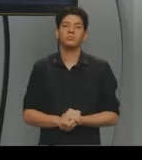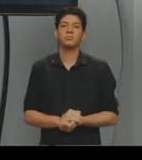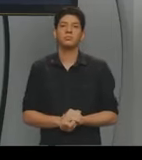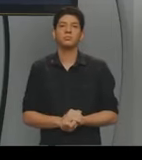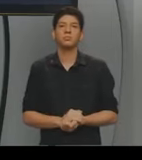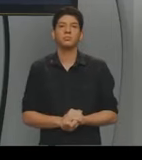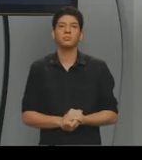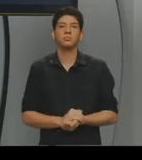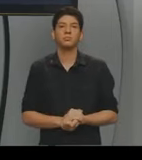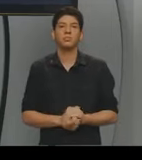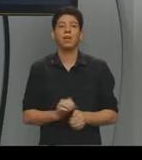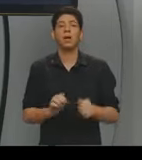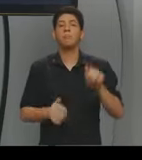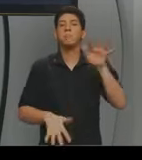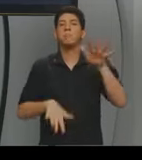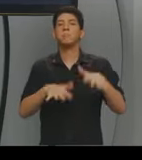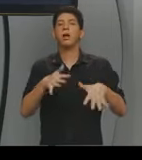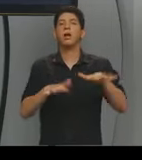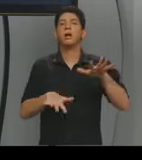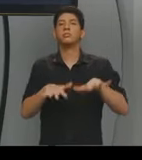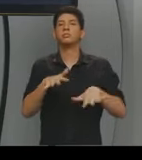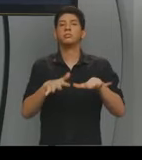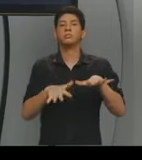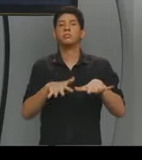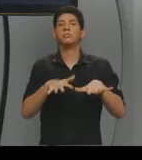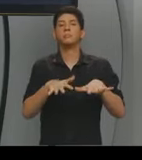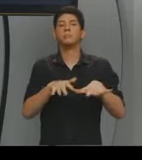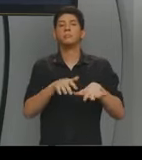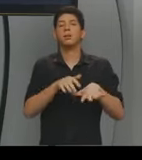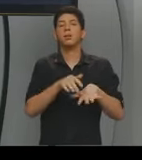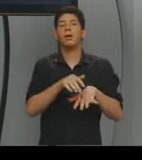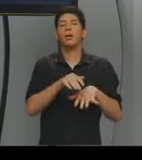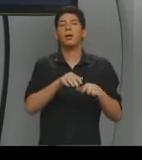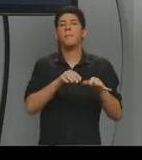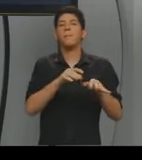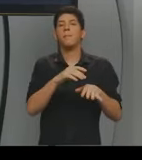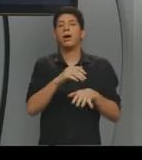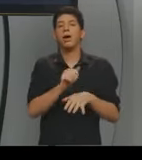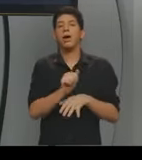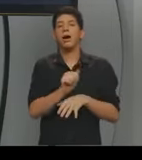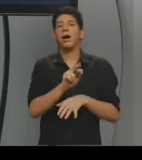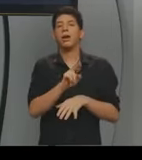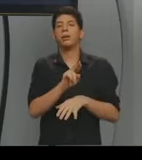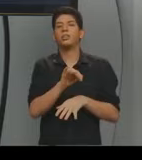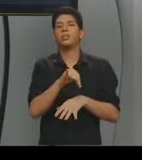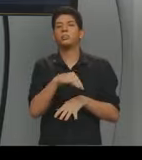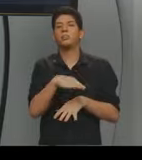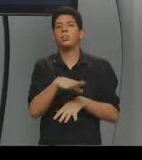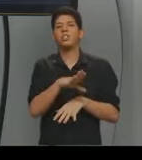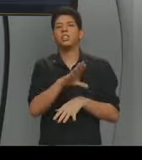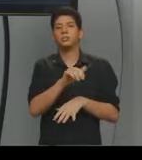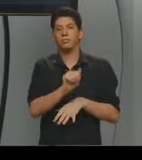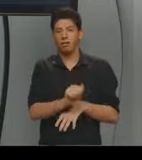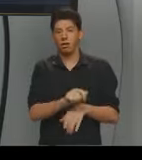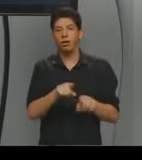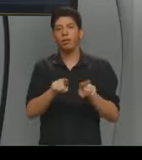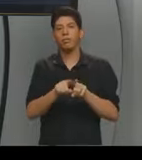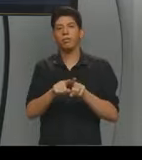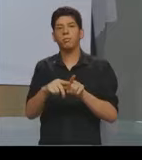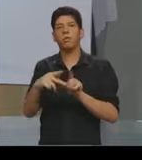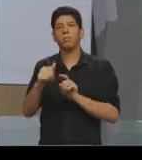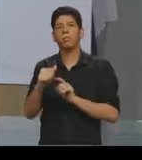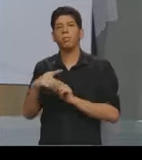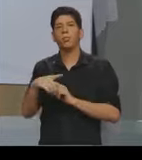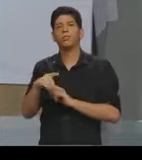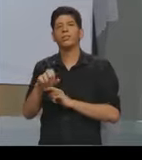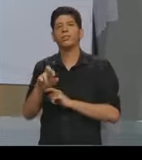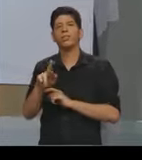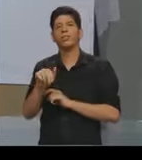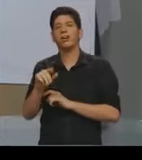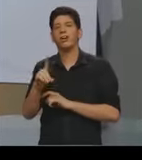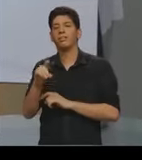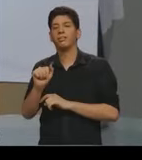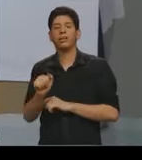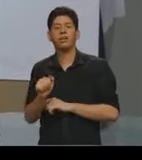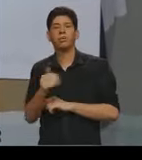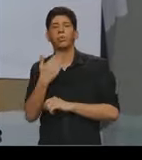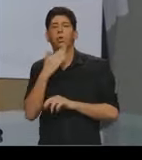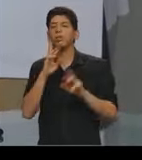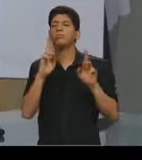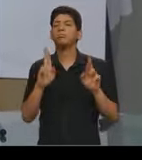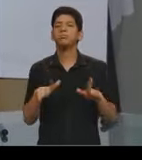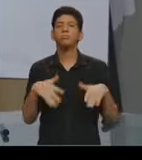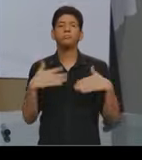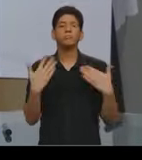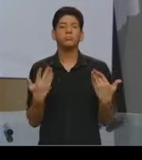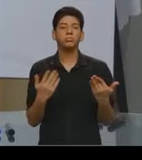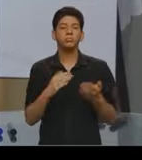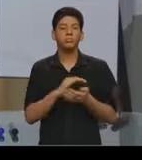entre a média aritmética e a média aritmética ponderada? Vamos lá, então. Acho que não precisa